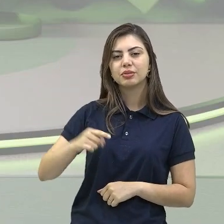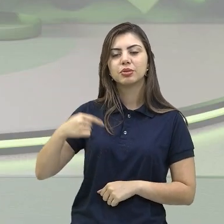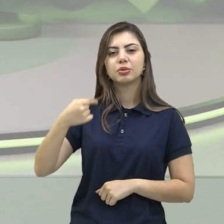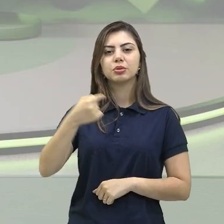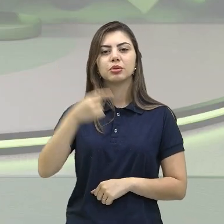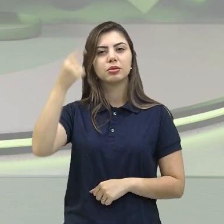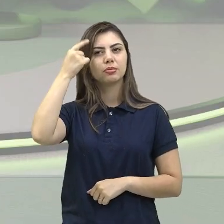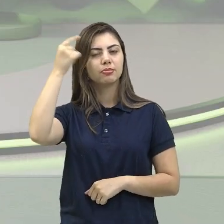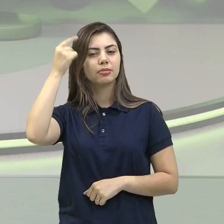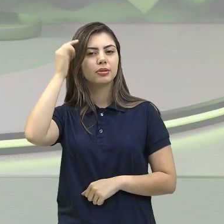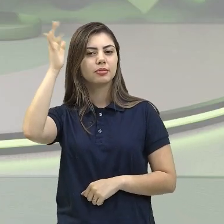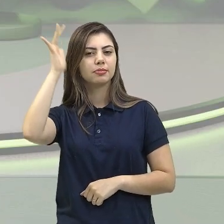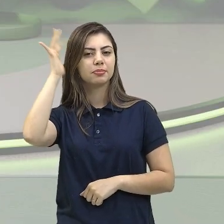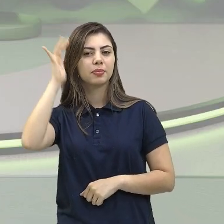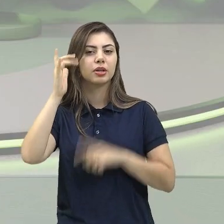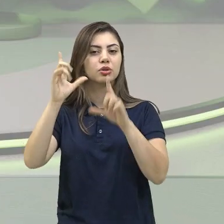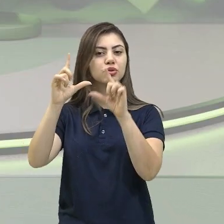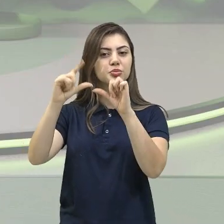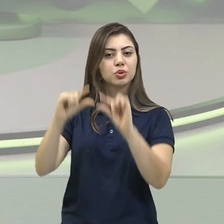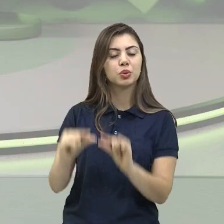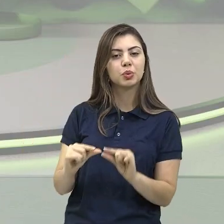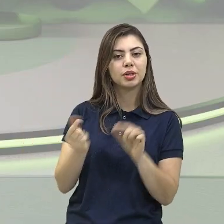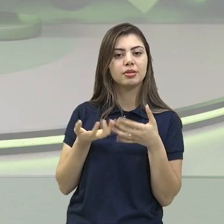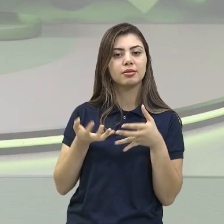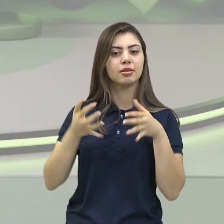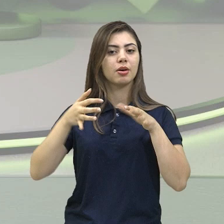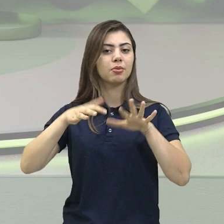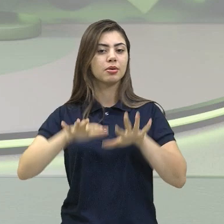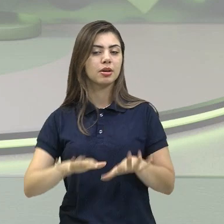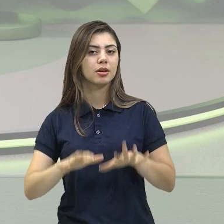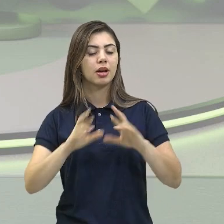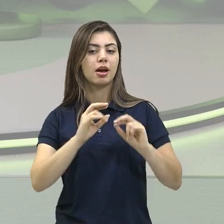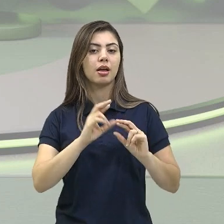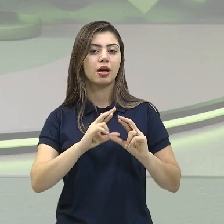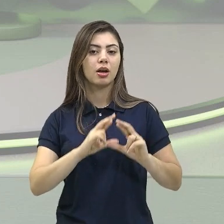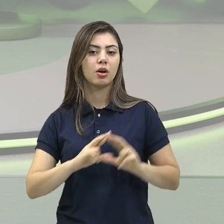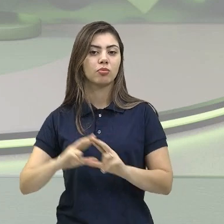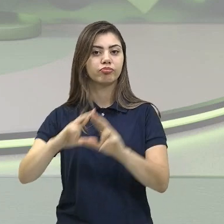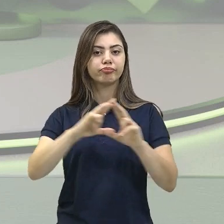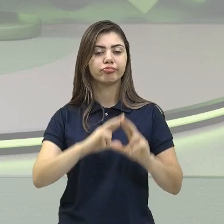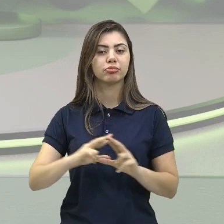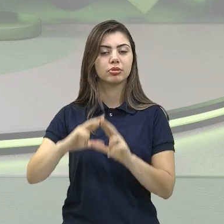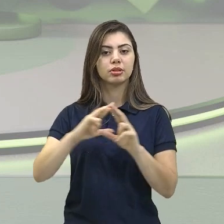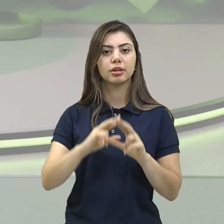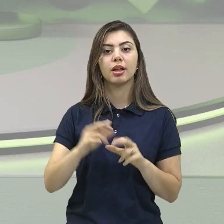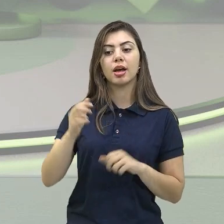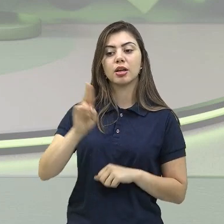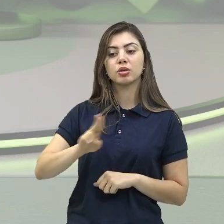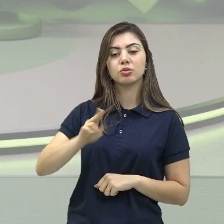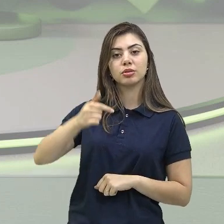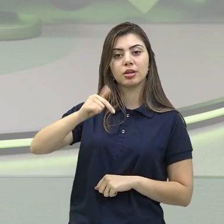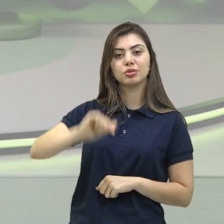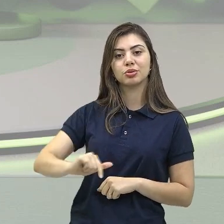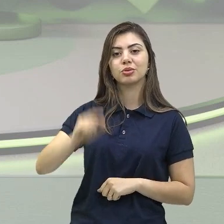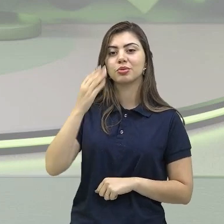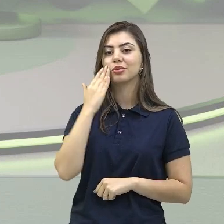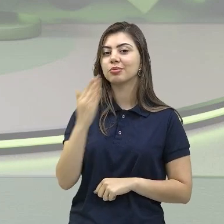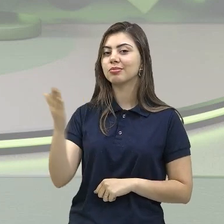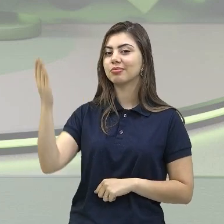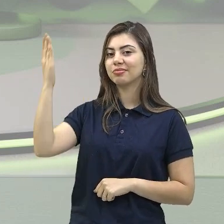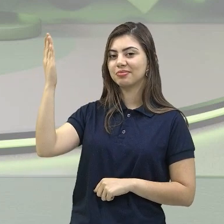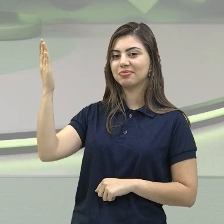repensar, reduzir, recusar, reutilizar e reciclar, como vocês podem